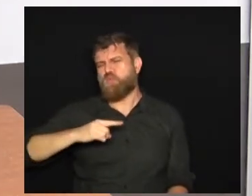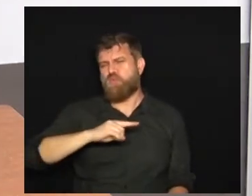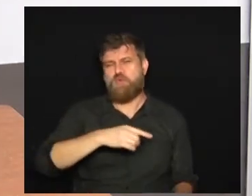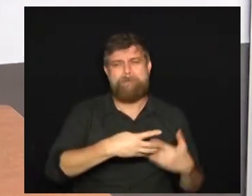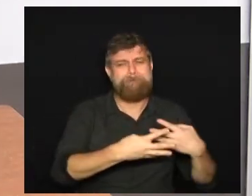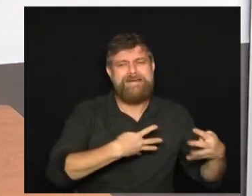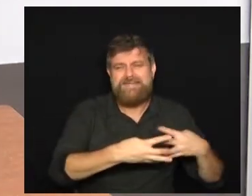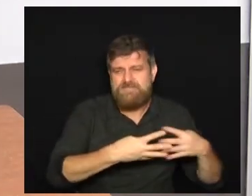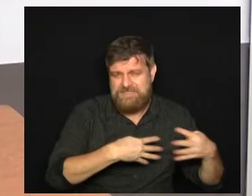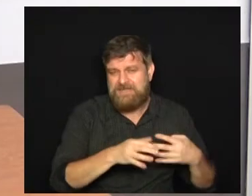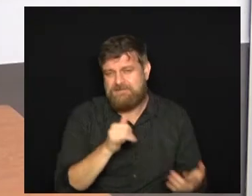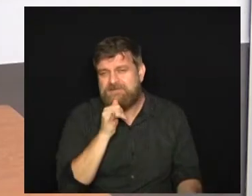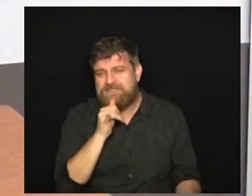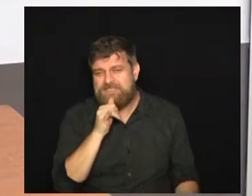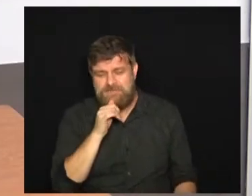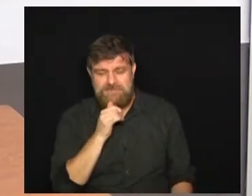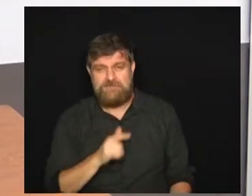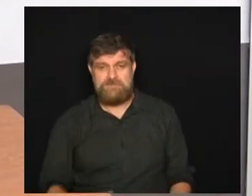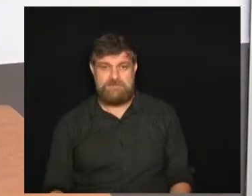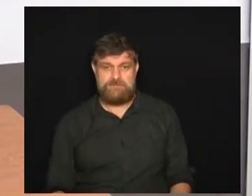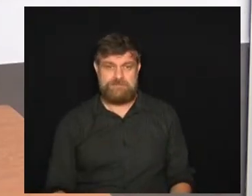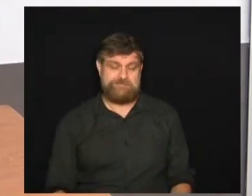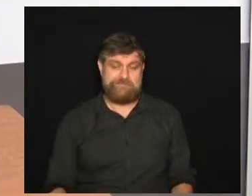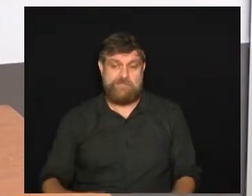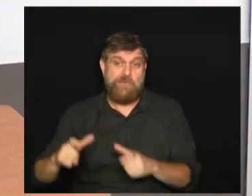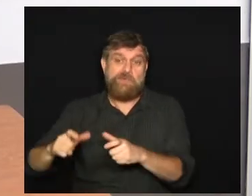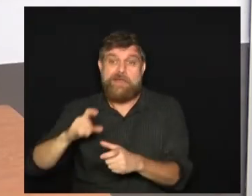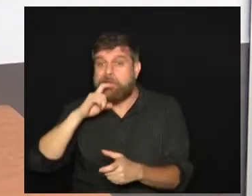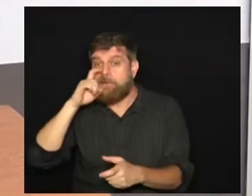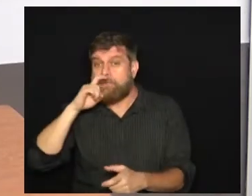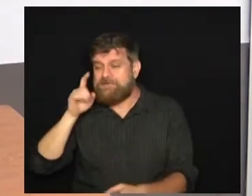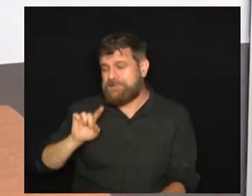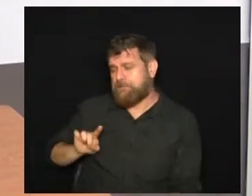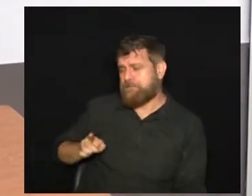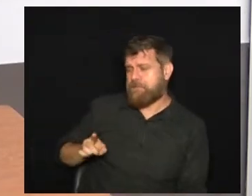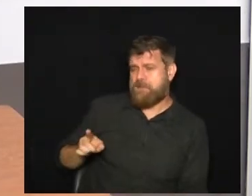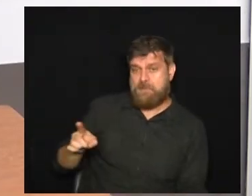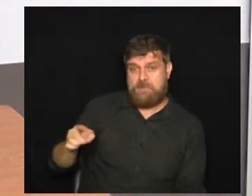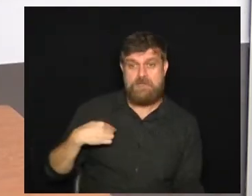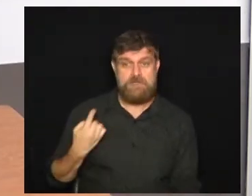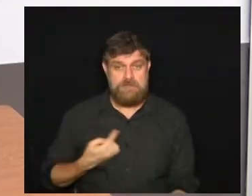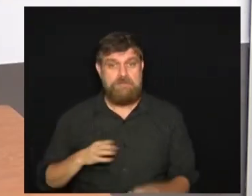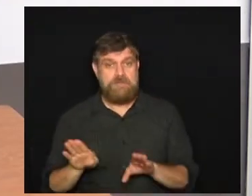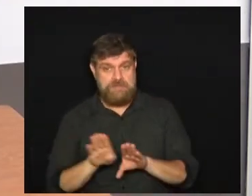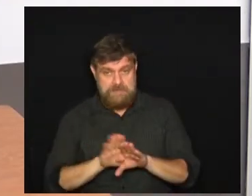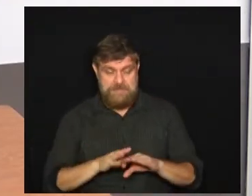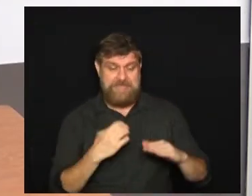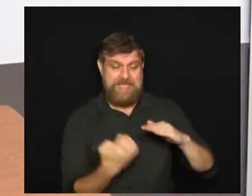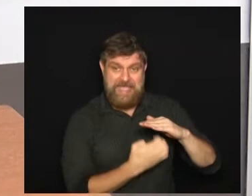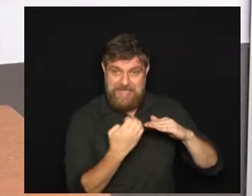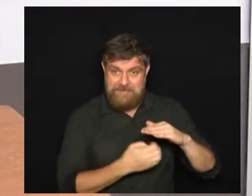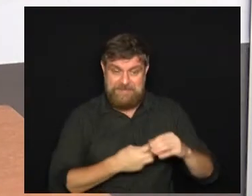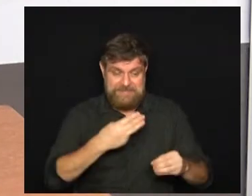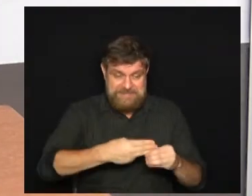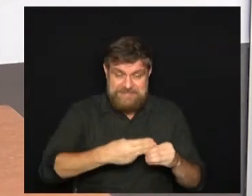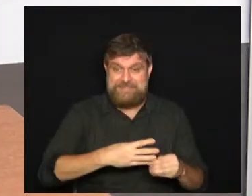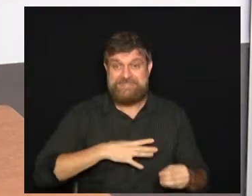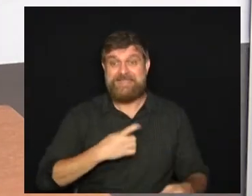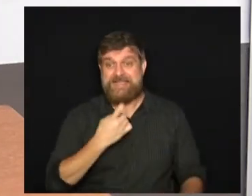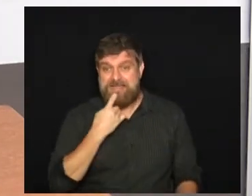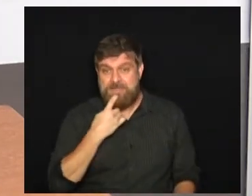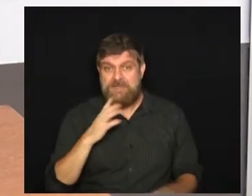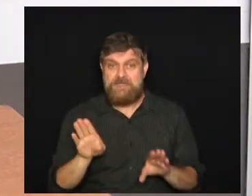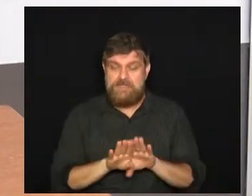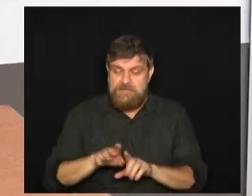ou até lá no Ouro Verde, né, por exemplo. Então nós abrimos tanto para as empresas quanto para